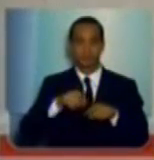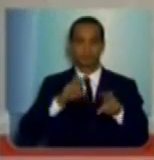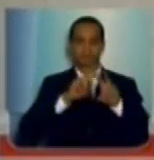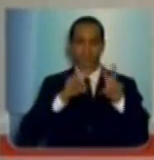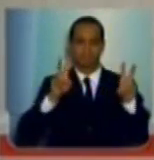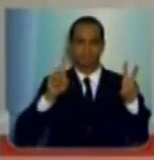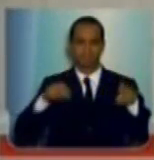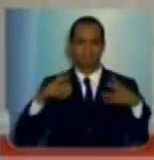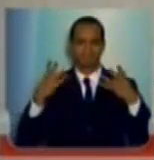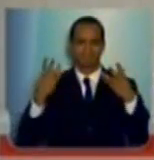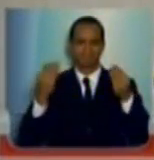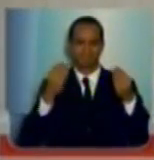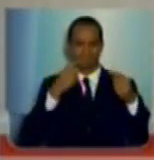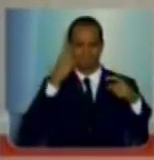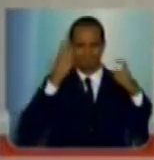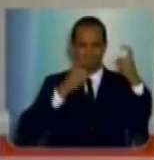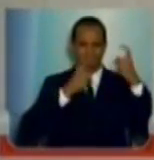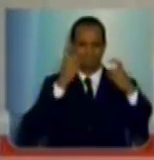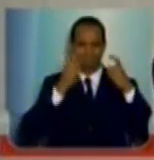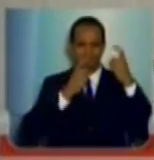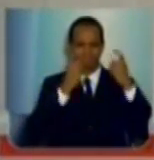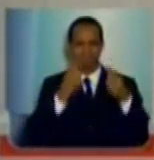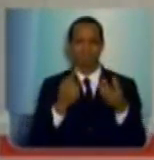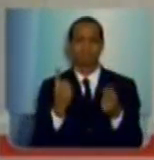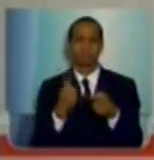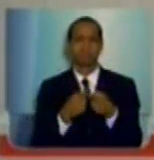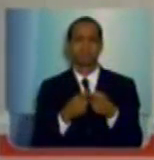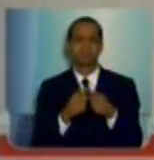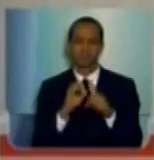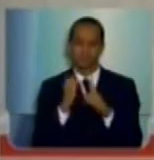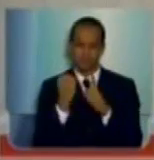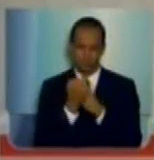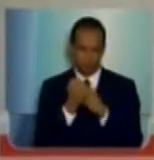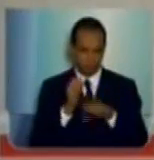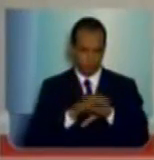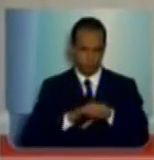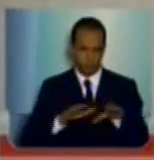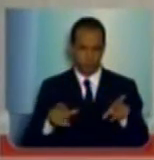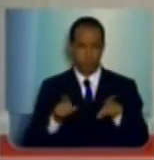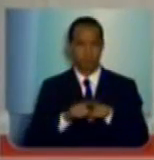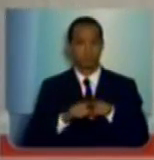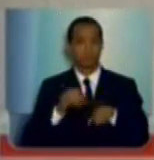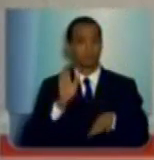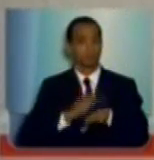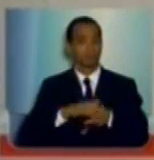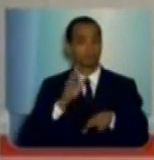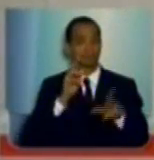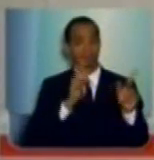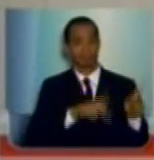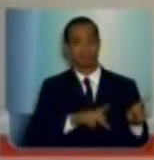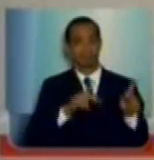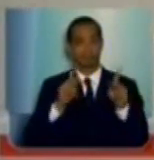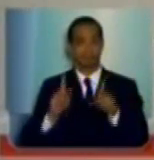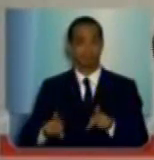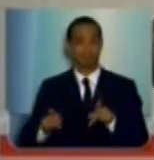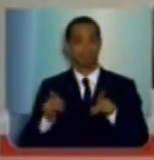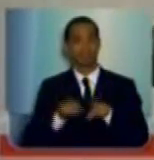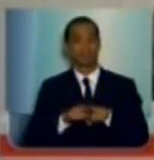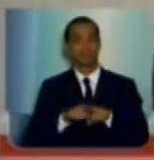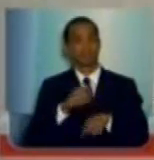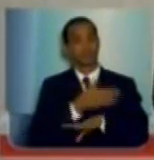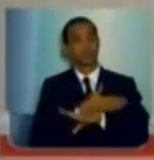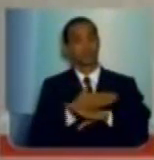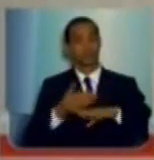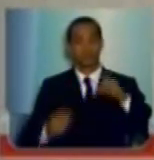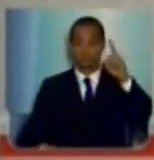que preocupa muito sobretudo não só a sociedade mas sobretudo também os professores os professores que estão no